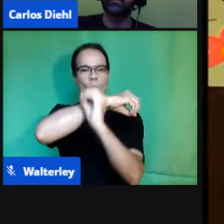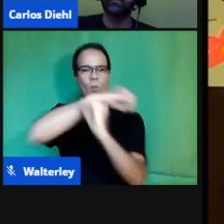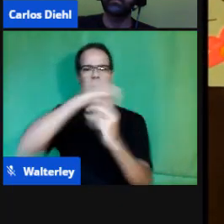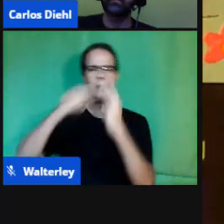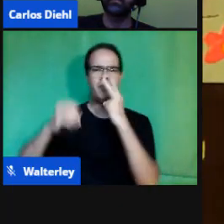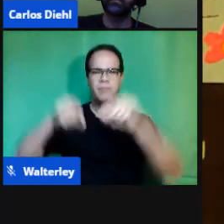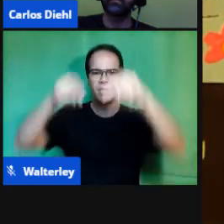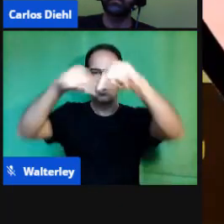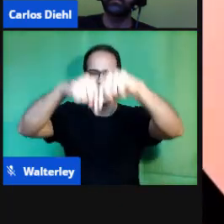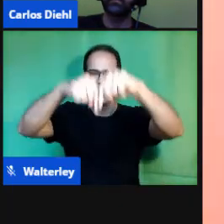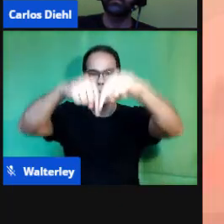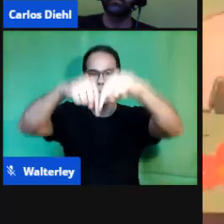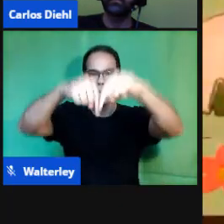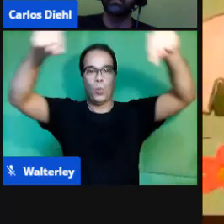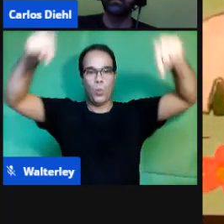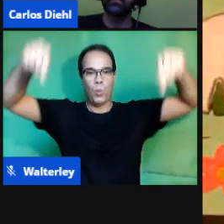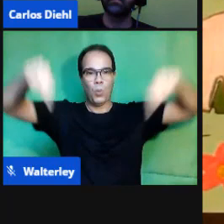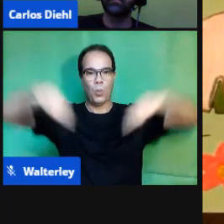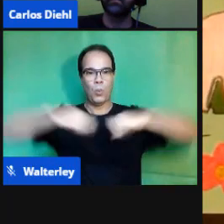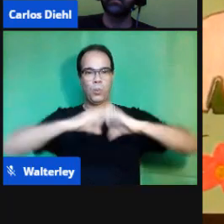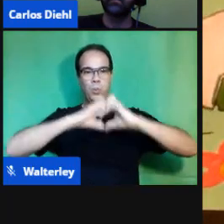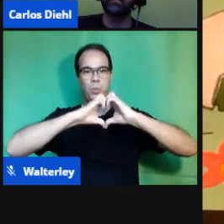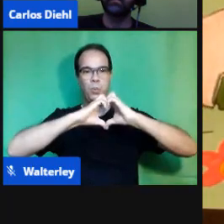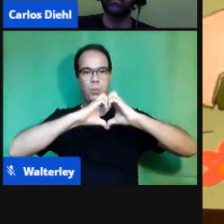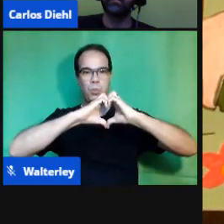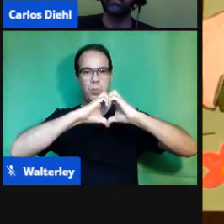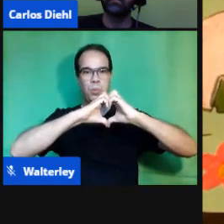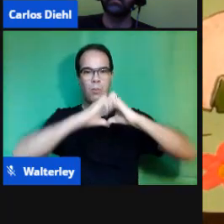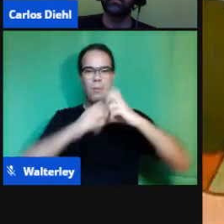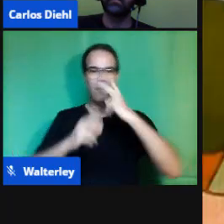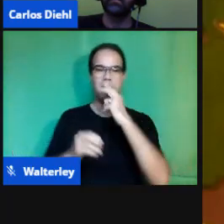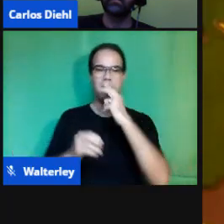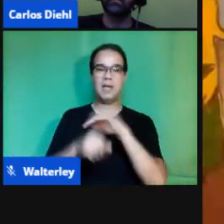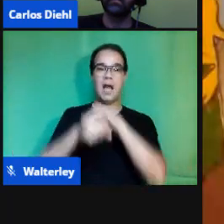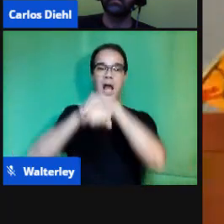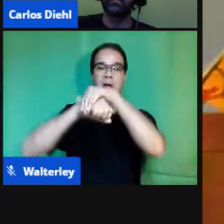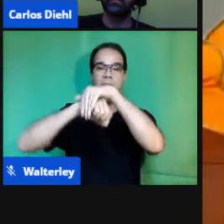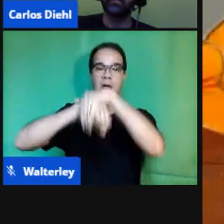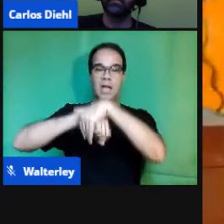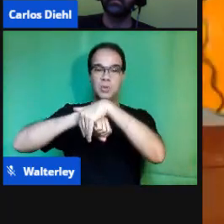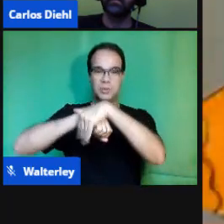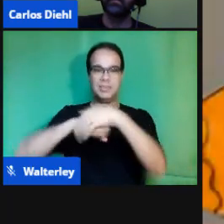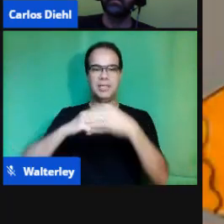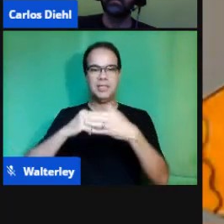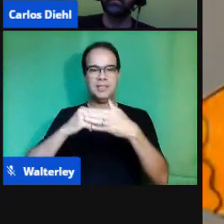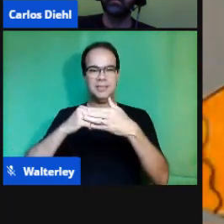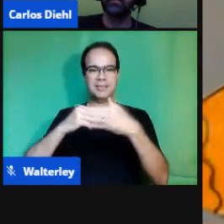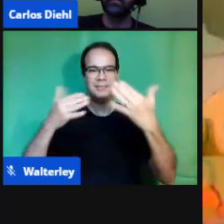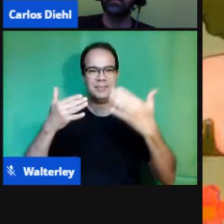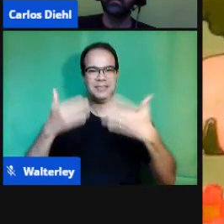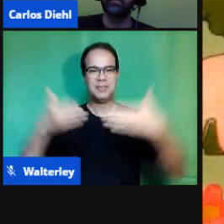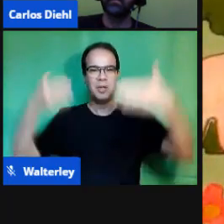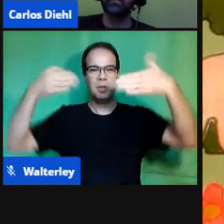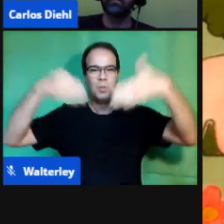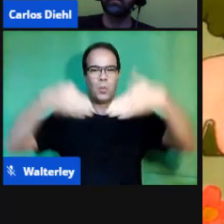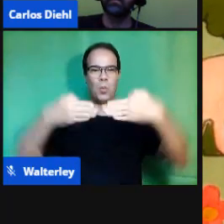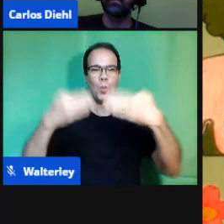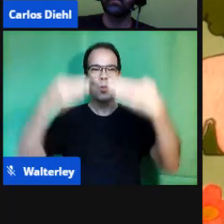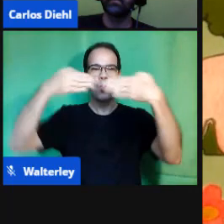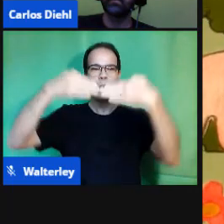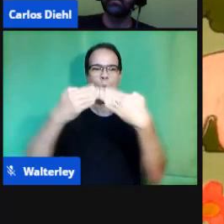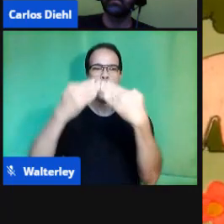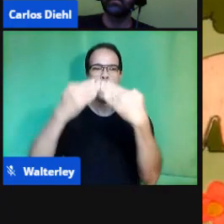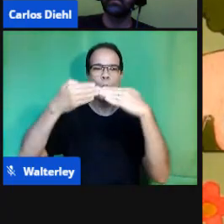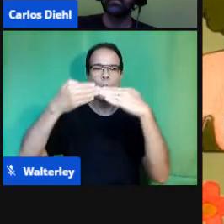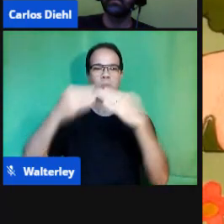coração, bem grande. Os peixes devem ser apaixonados por aqui. Ah, o amor. Me contaram